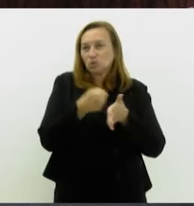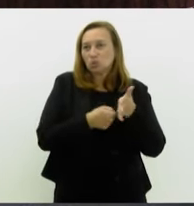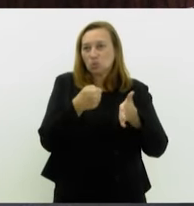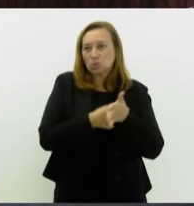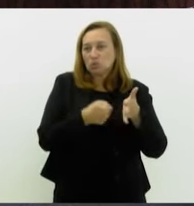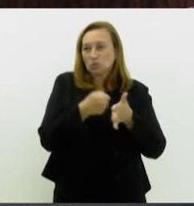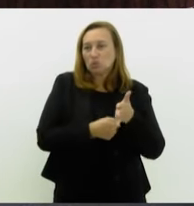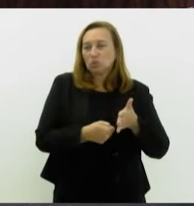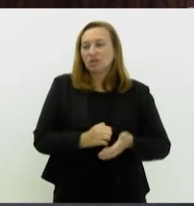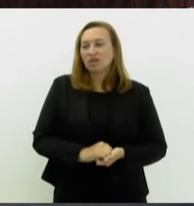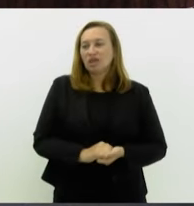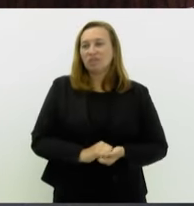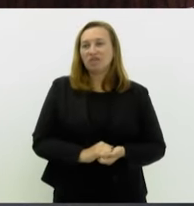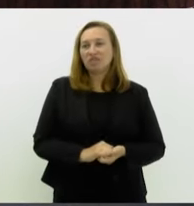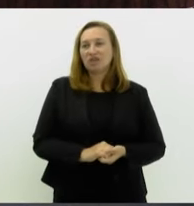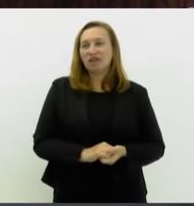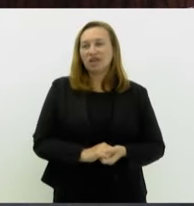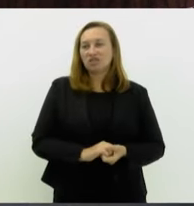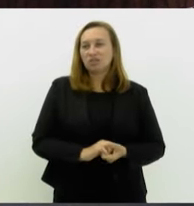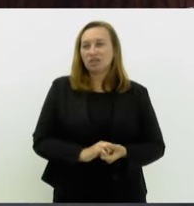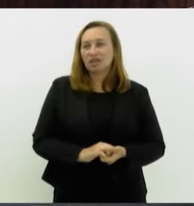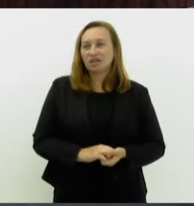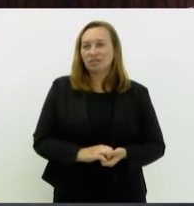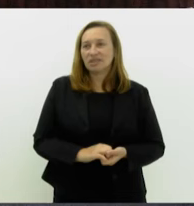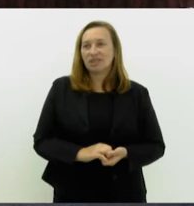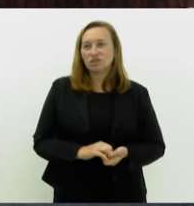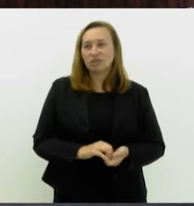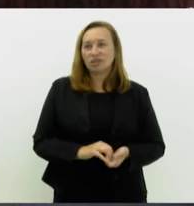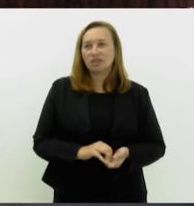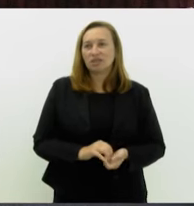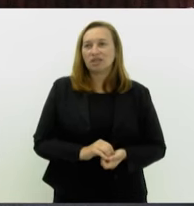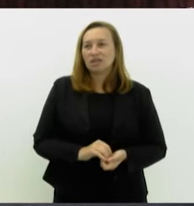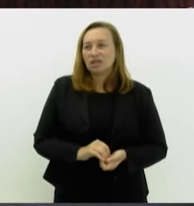maravilha você a nossa querida